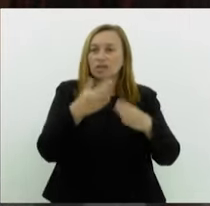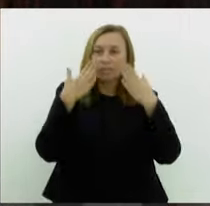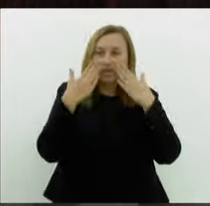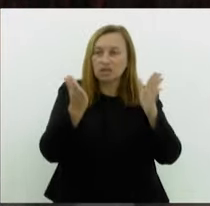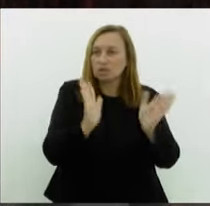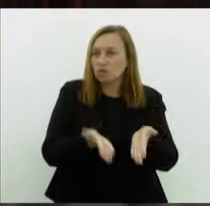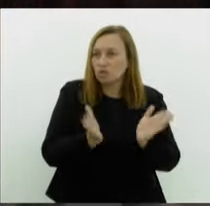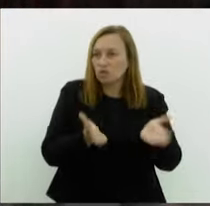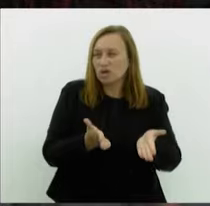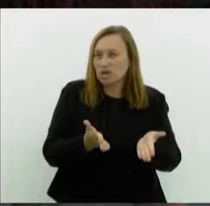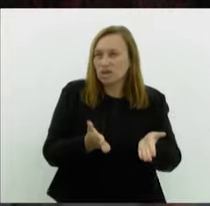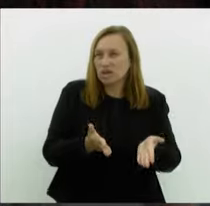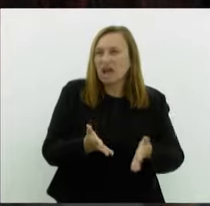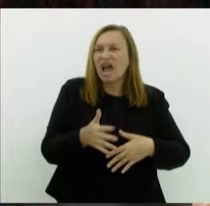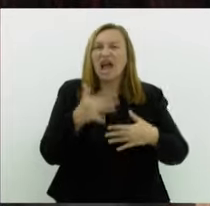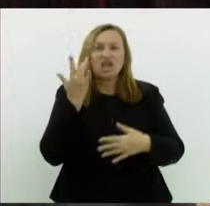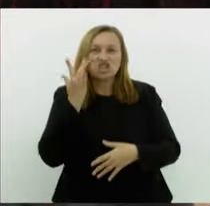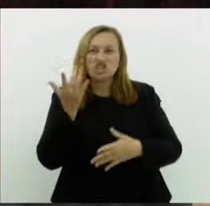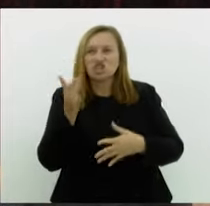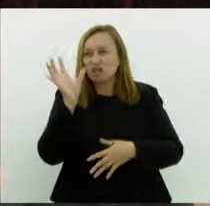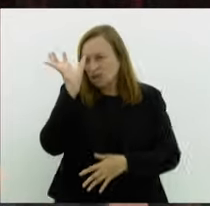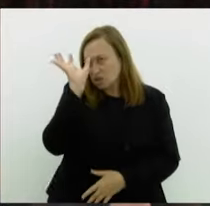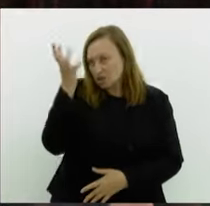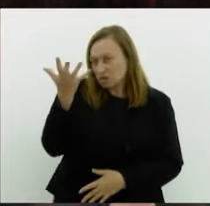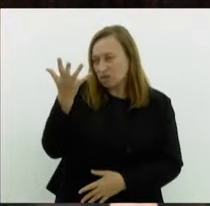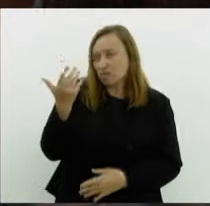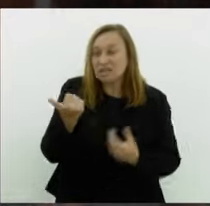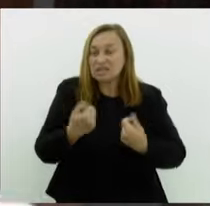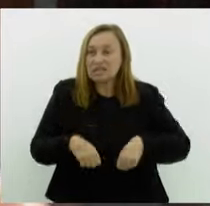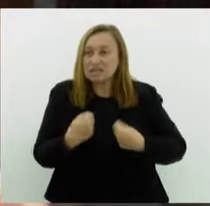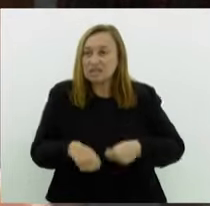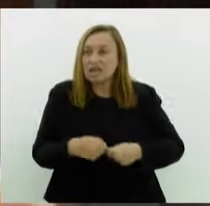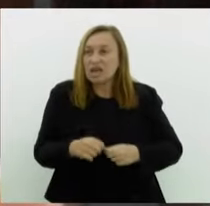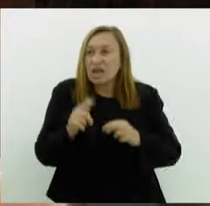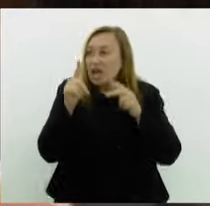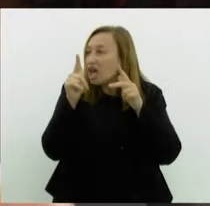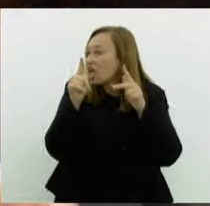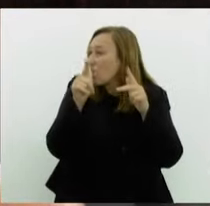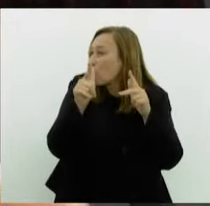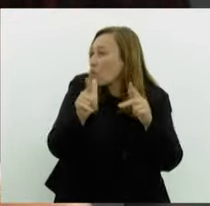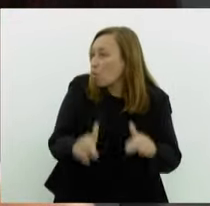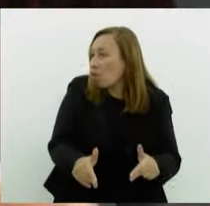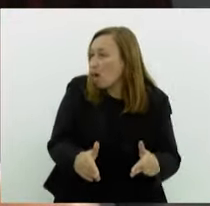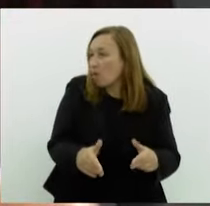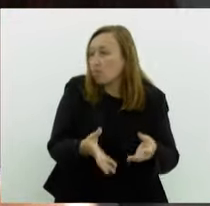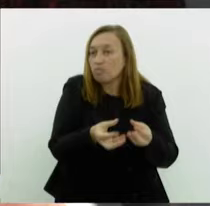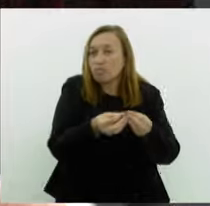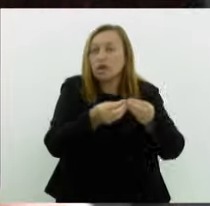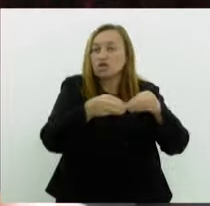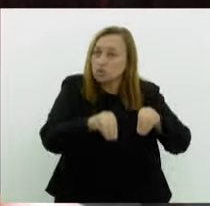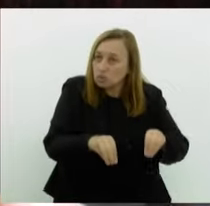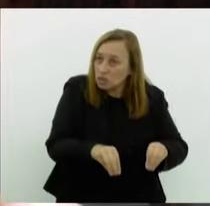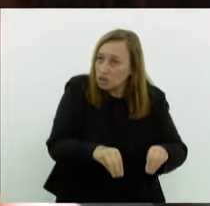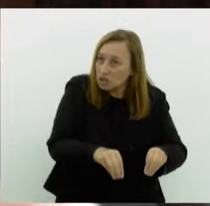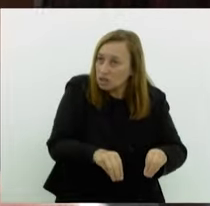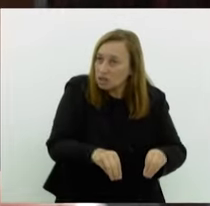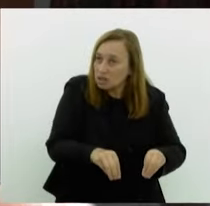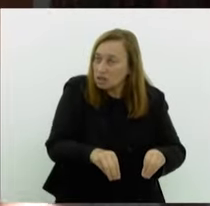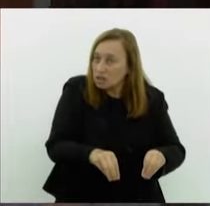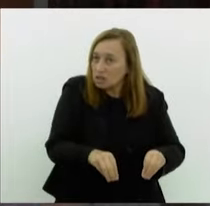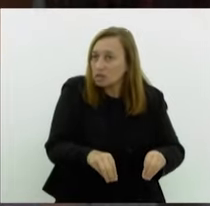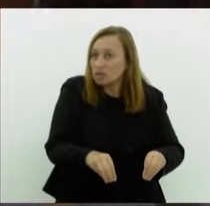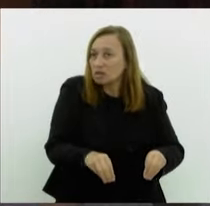um remédio para essa carência, na verdade, é o mesmo veneno que está deixando a nossa rede cada vez mais